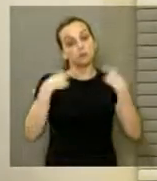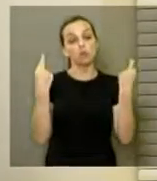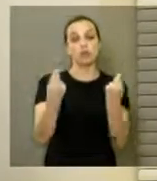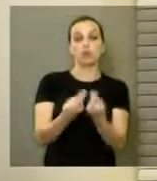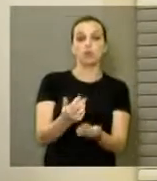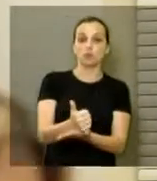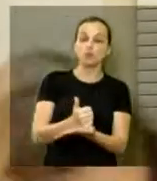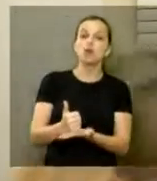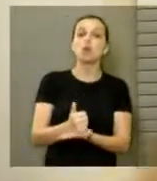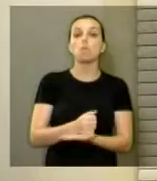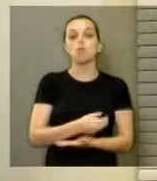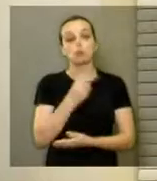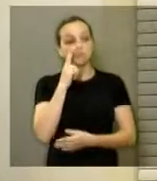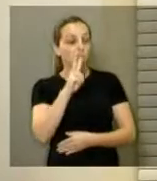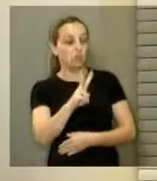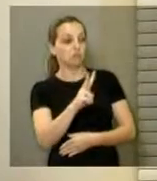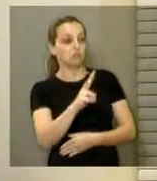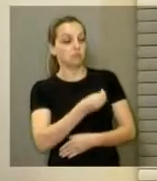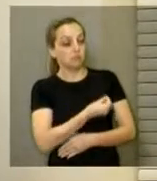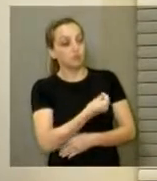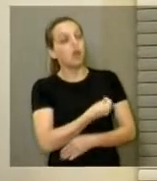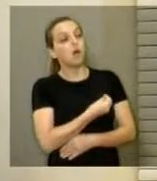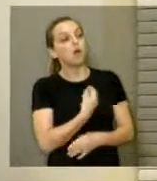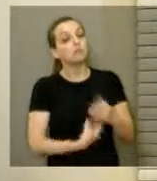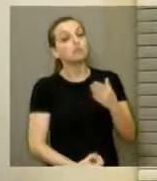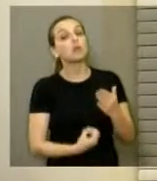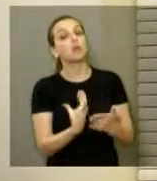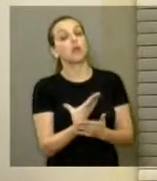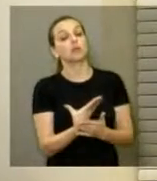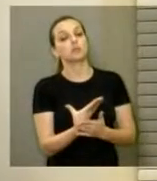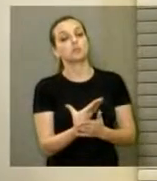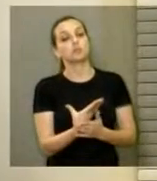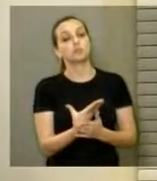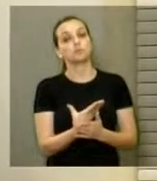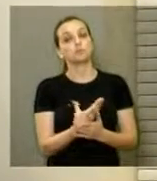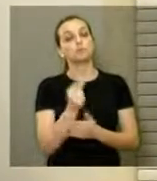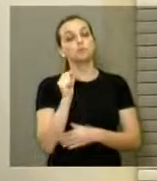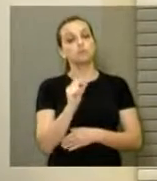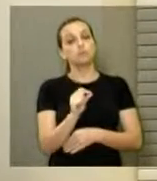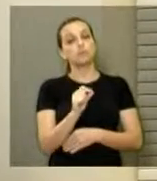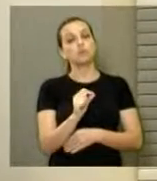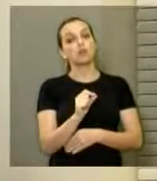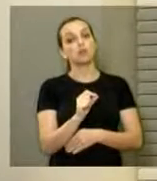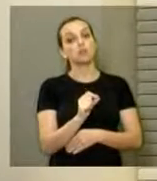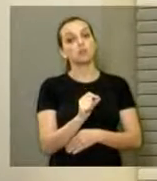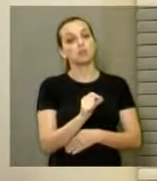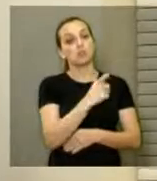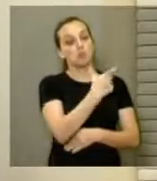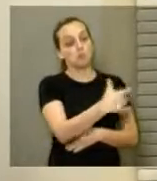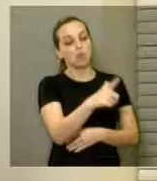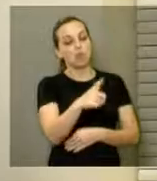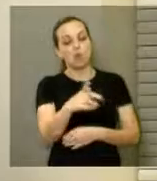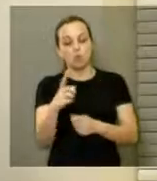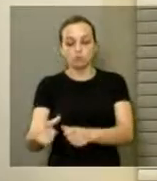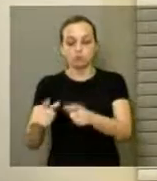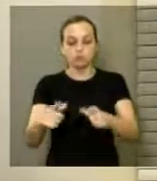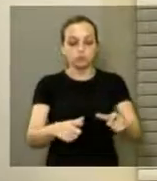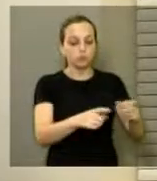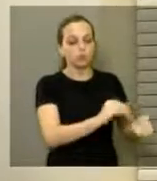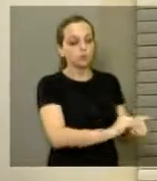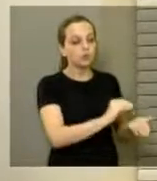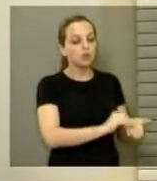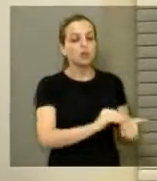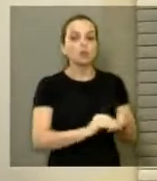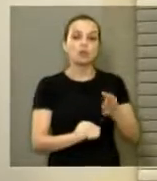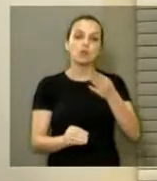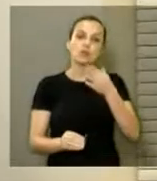presenciaram isso. A criação por parte de cargos em algumas secretarias a pedido de quem